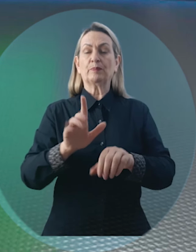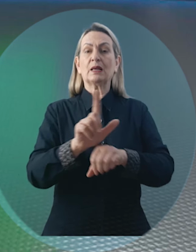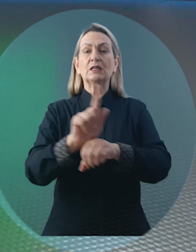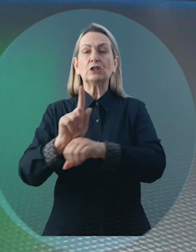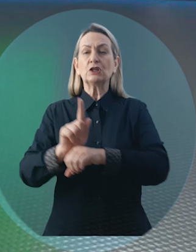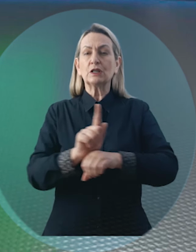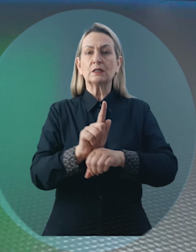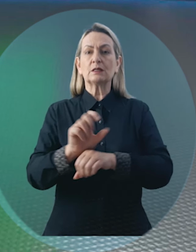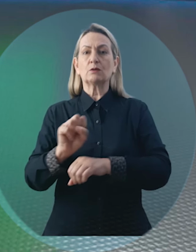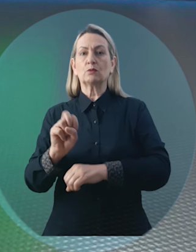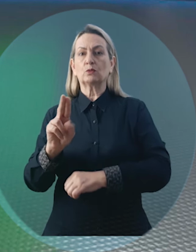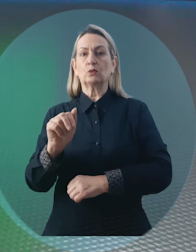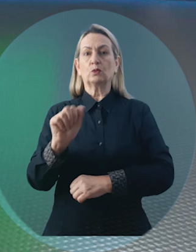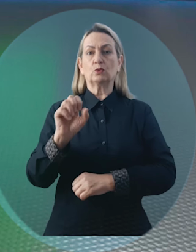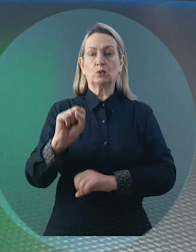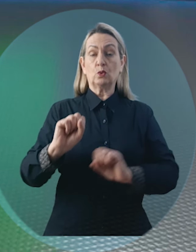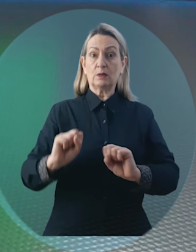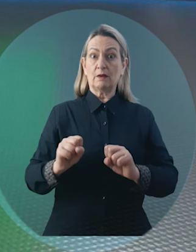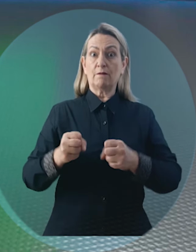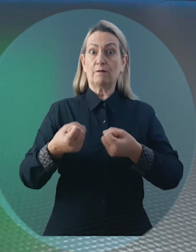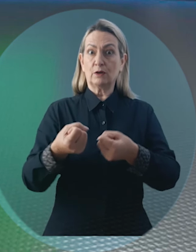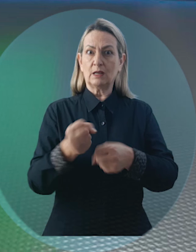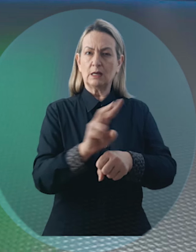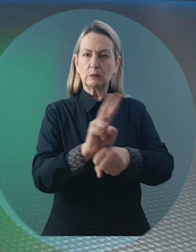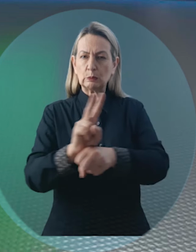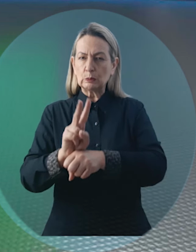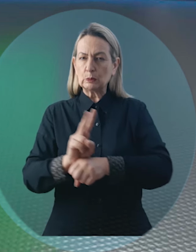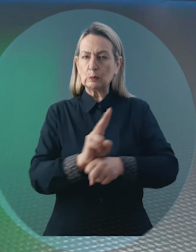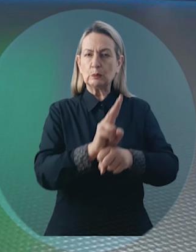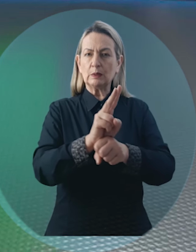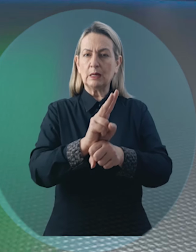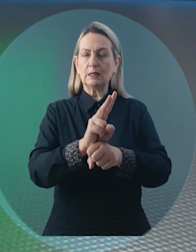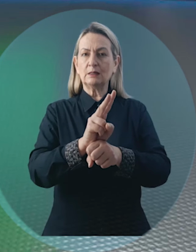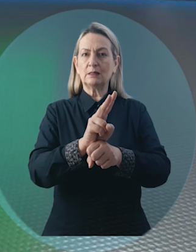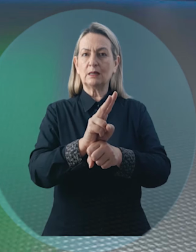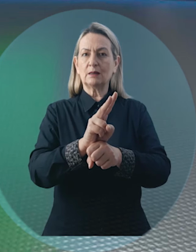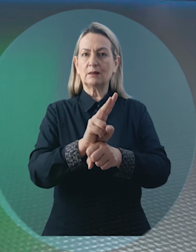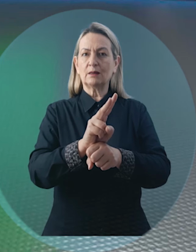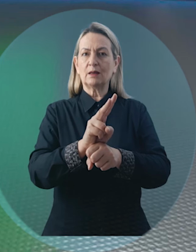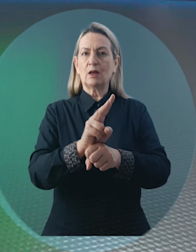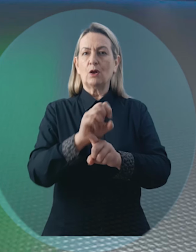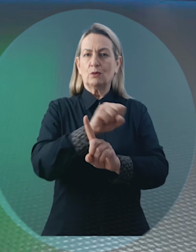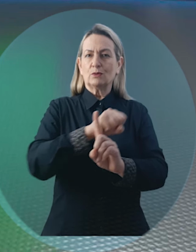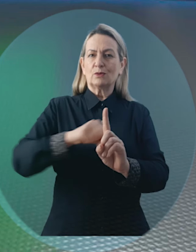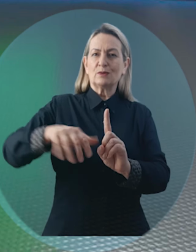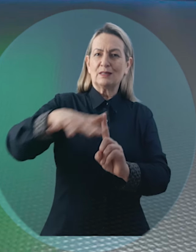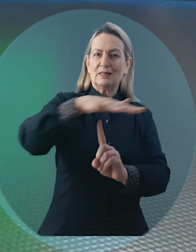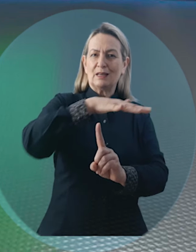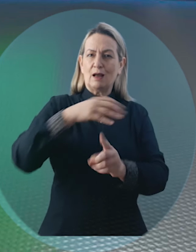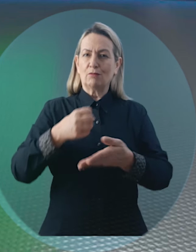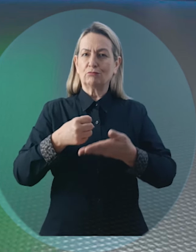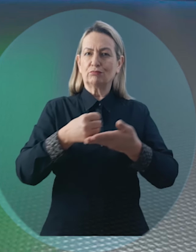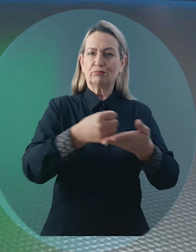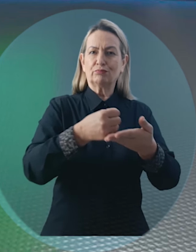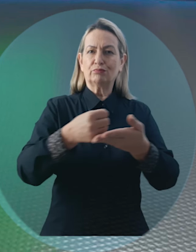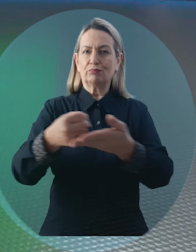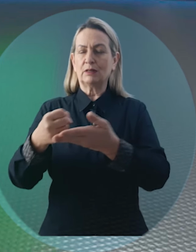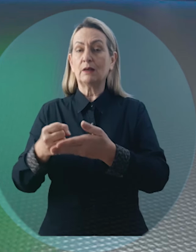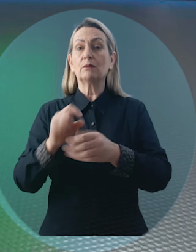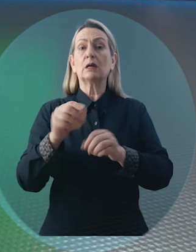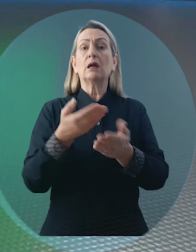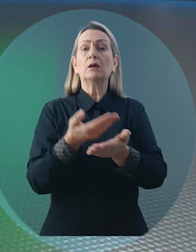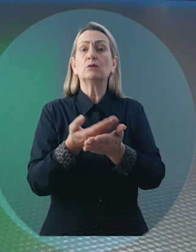se vai se tratar do item da gestão do suas e do fortalecimento da vigilância sócio assistencial nós podemos ver